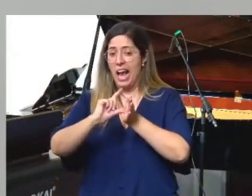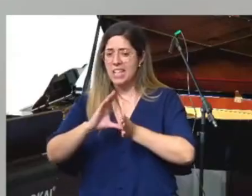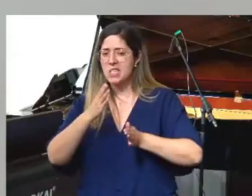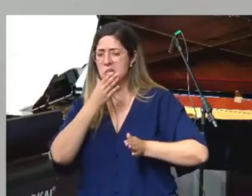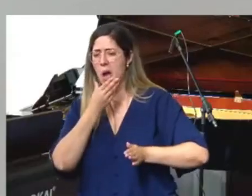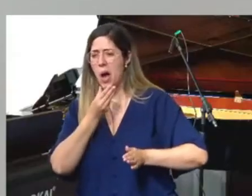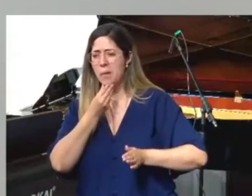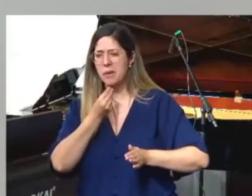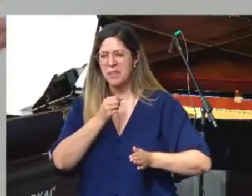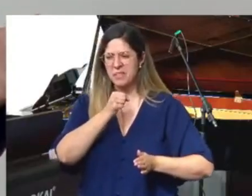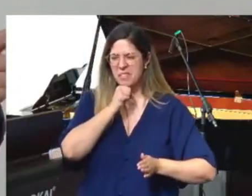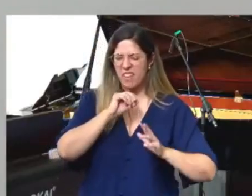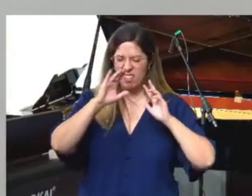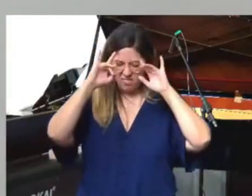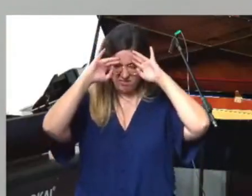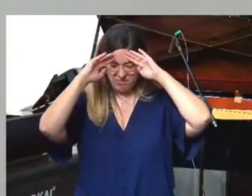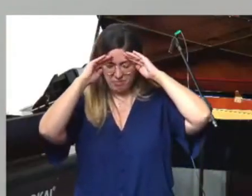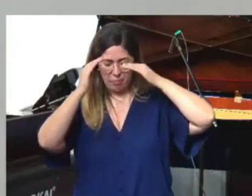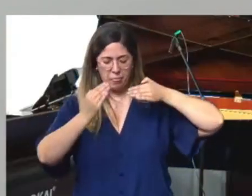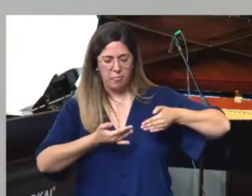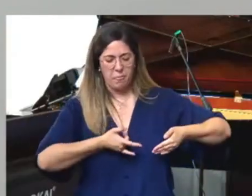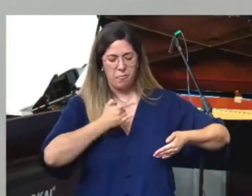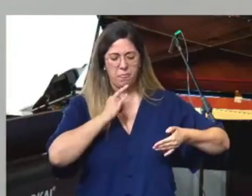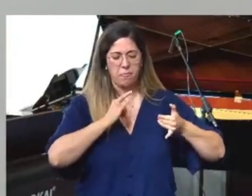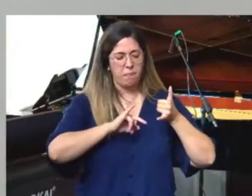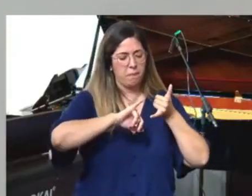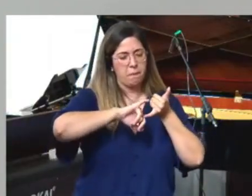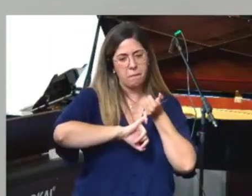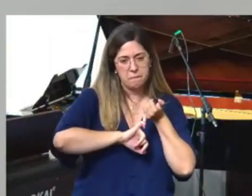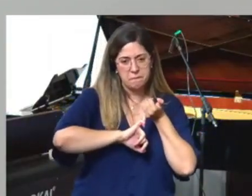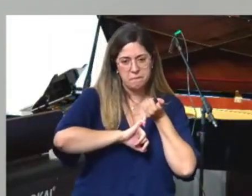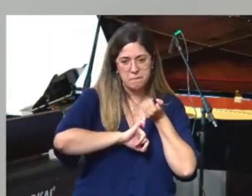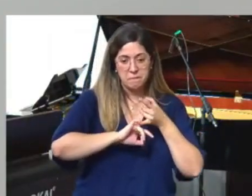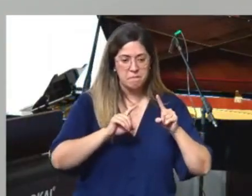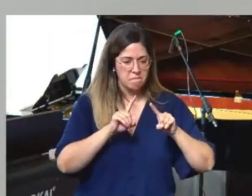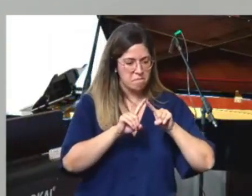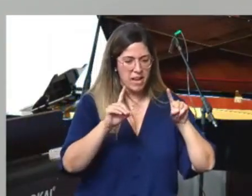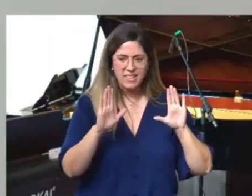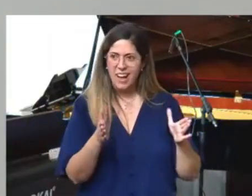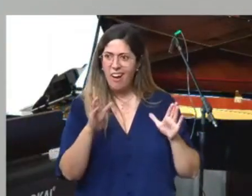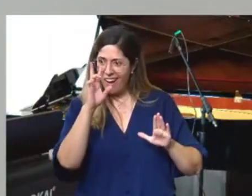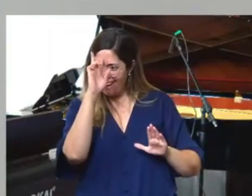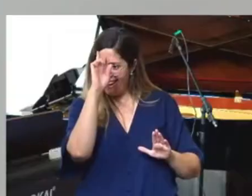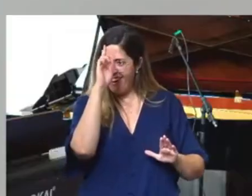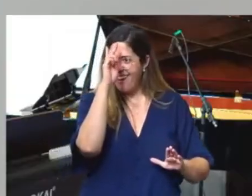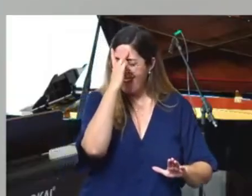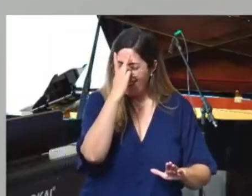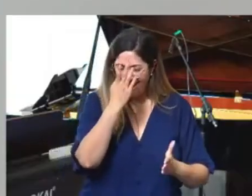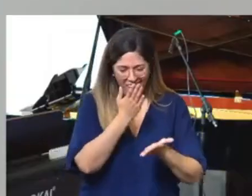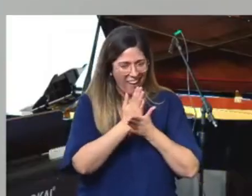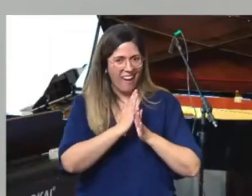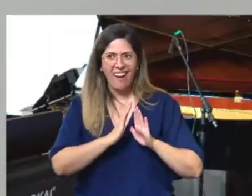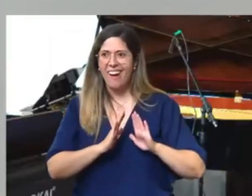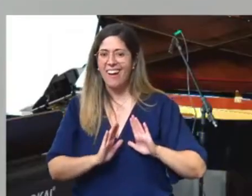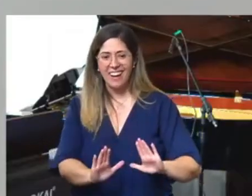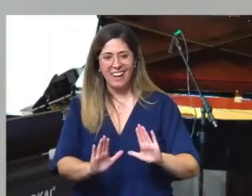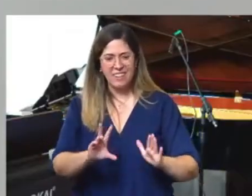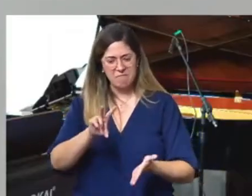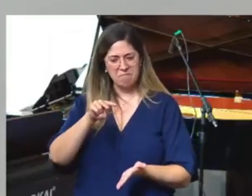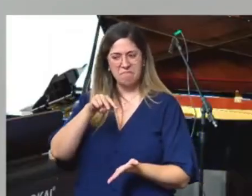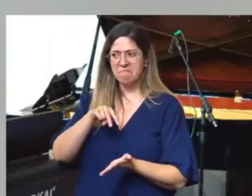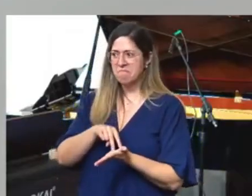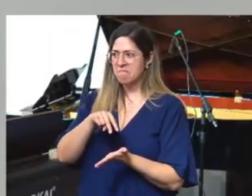que era um driblador de leis, aquele homem que praticava o